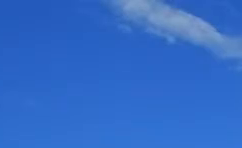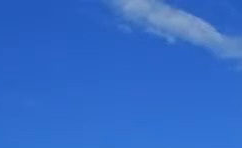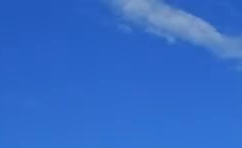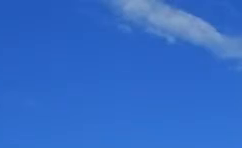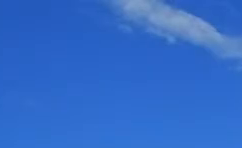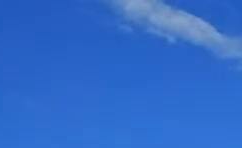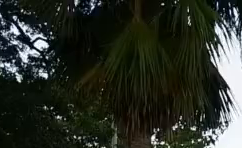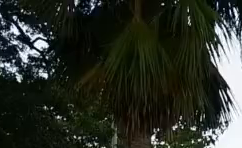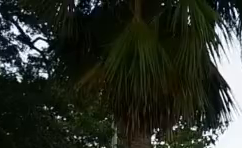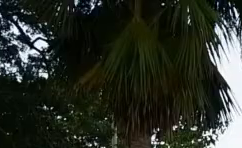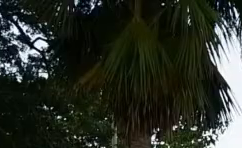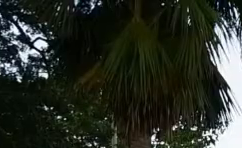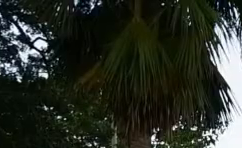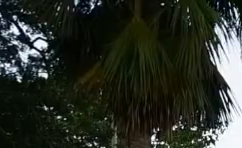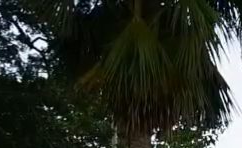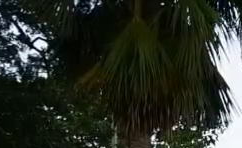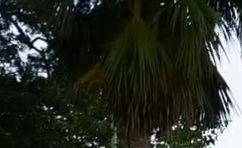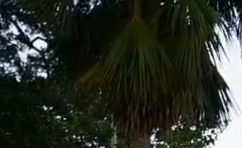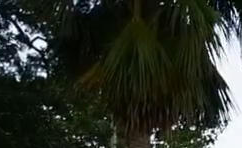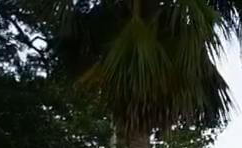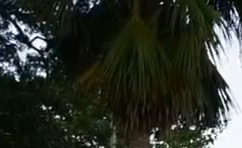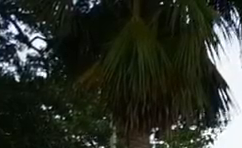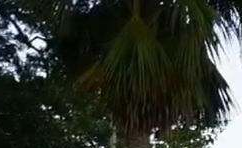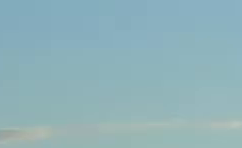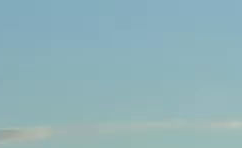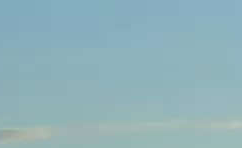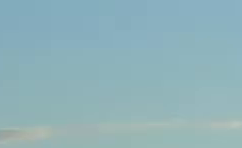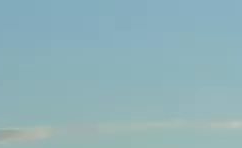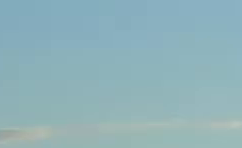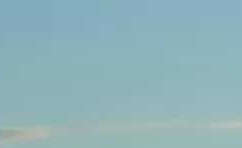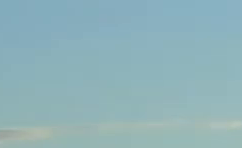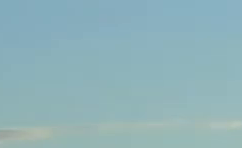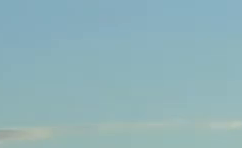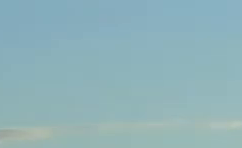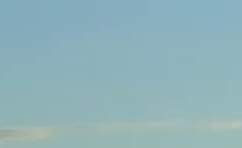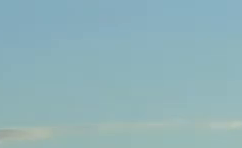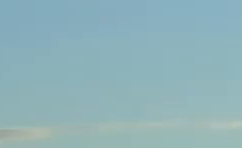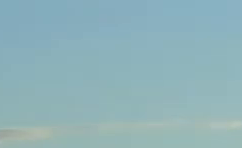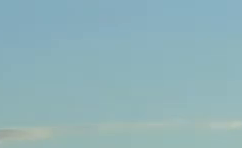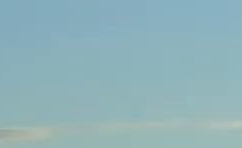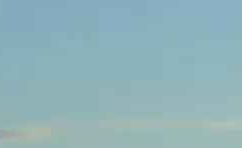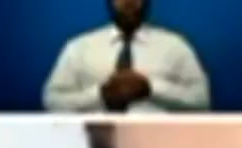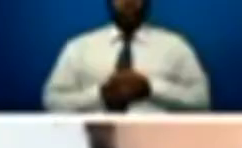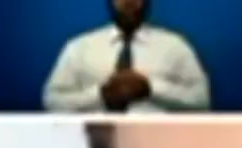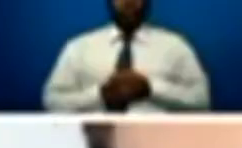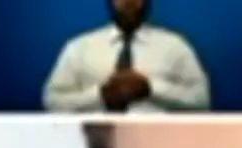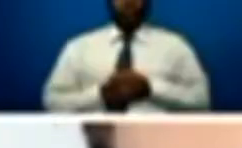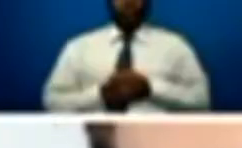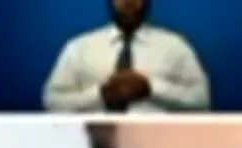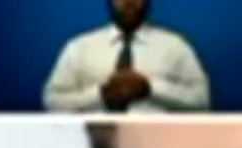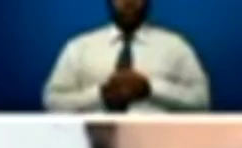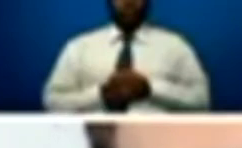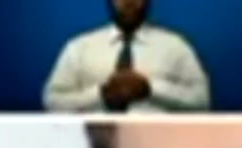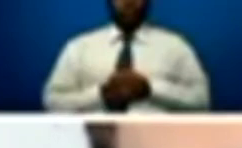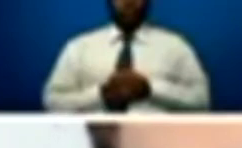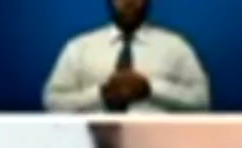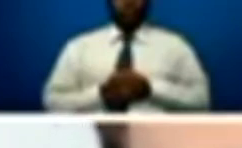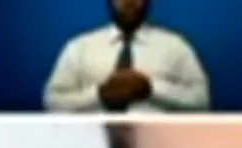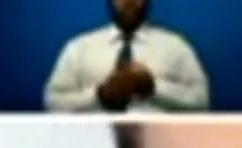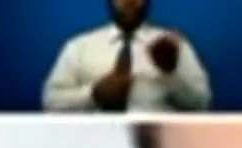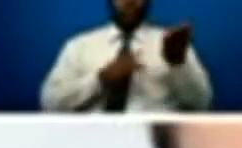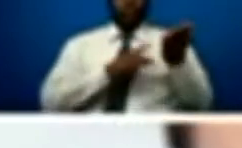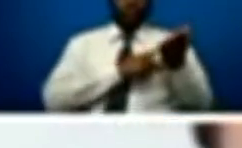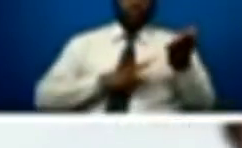contrato para a construção da rede de iluminação pública do entorno da Orla de Cáceres. O conselheiro Gonçalo Domingos de Campos